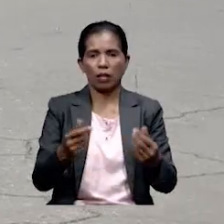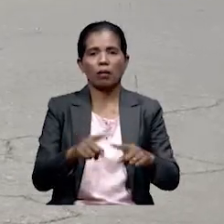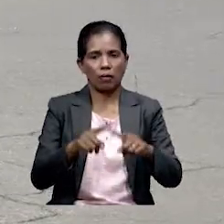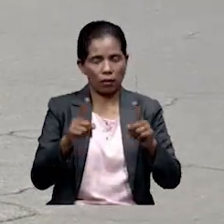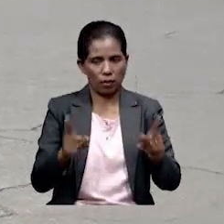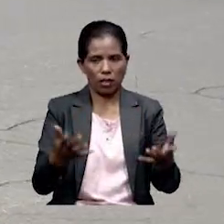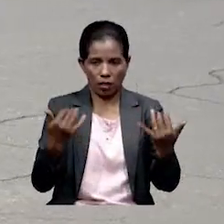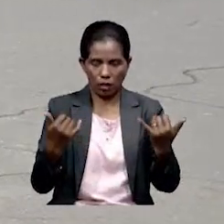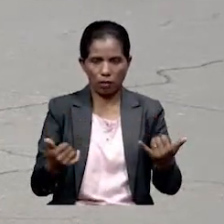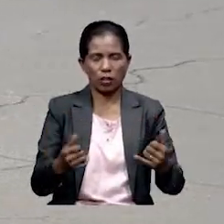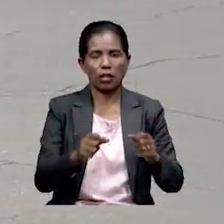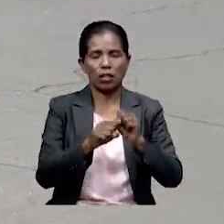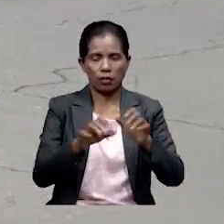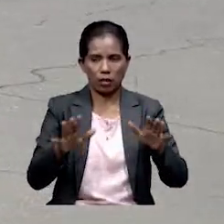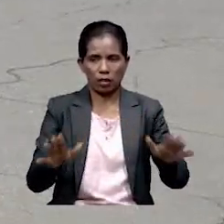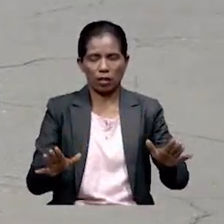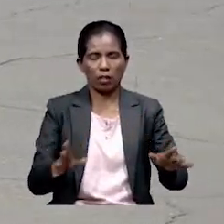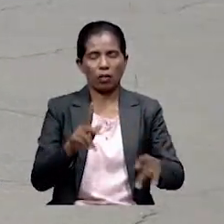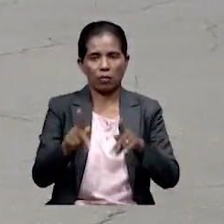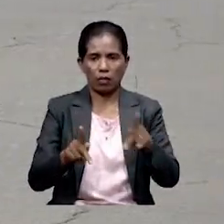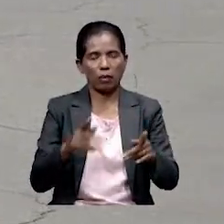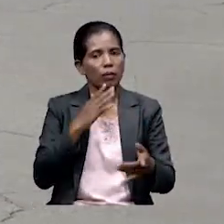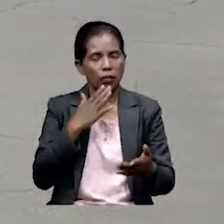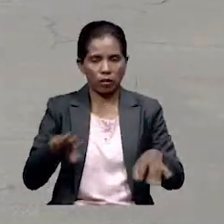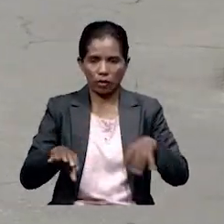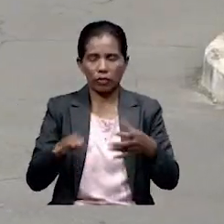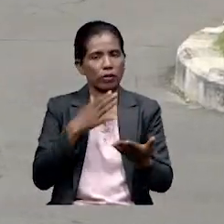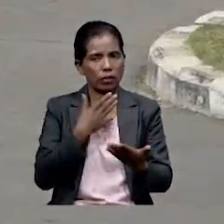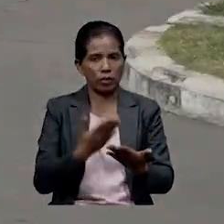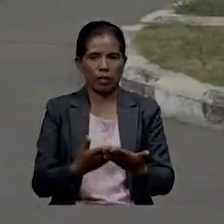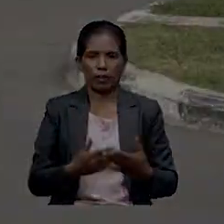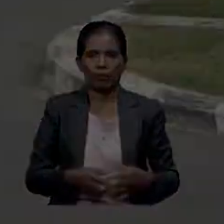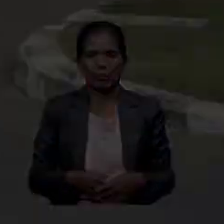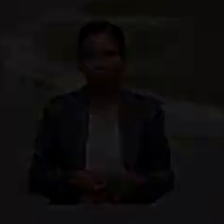gestão administração ao recurso profissionais. Equipa cobertura, GMN.